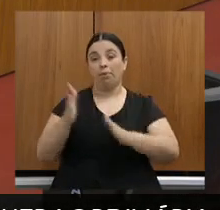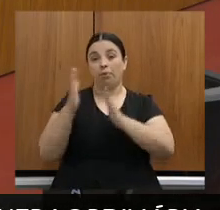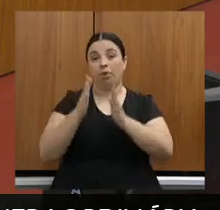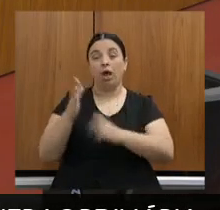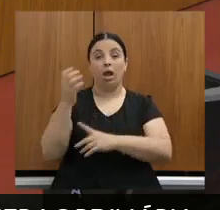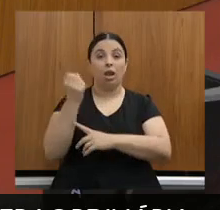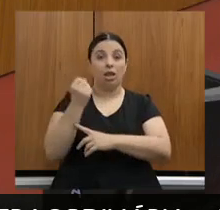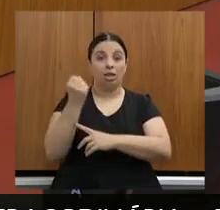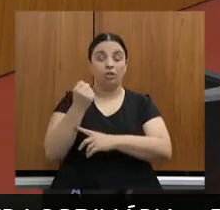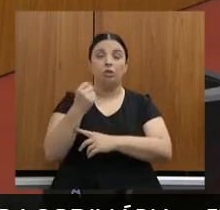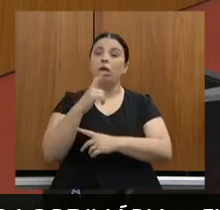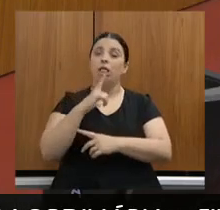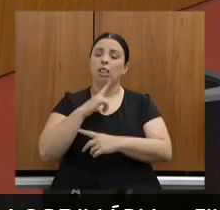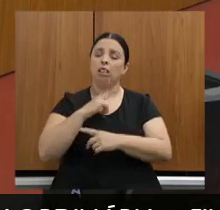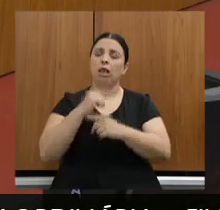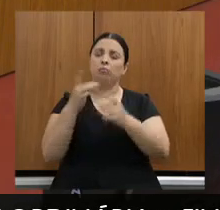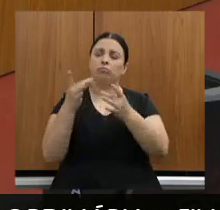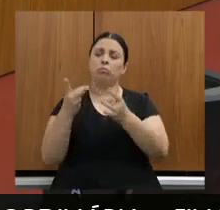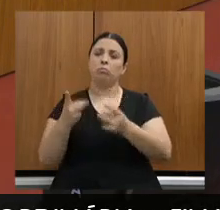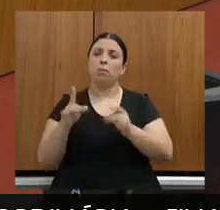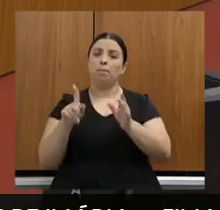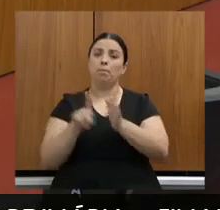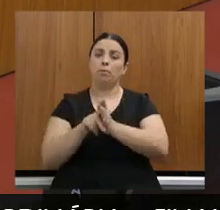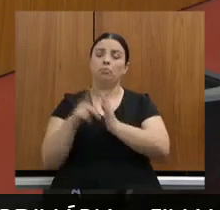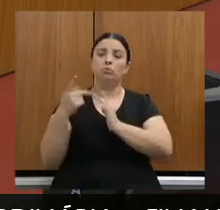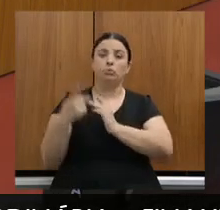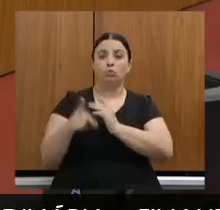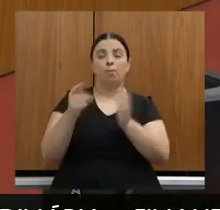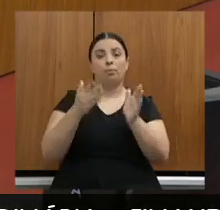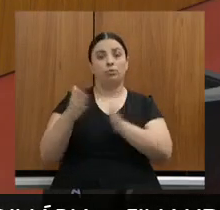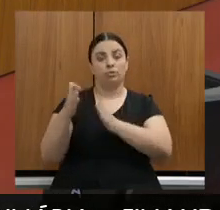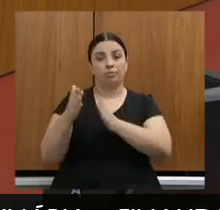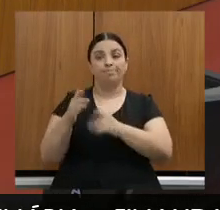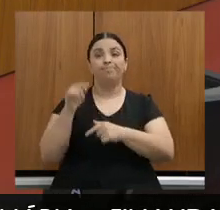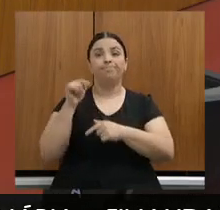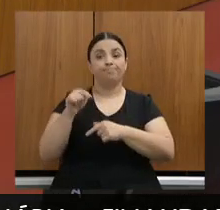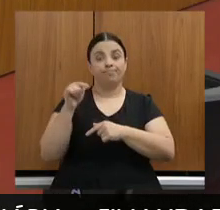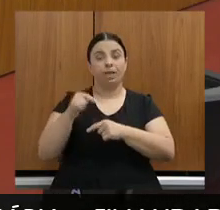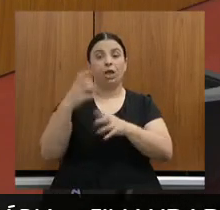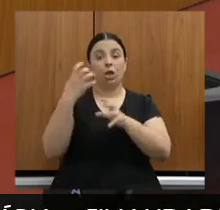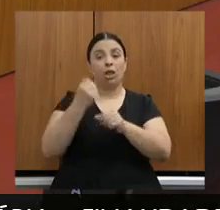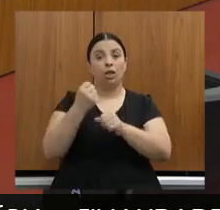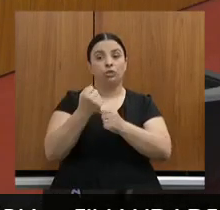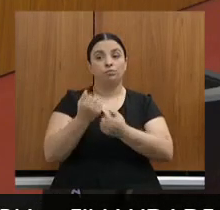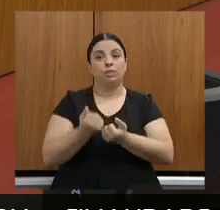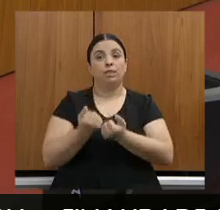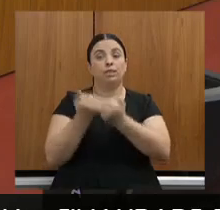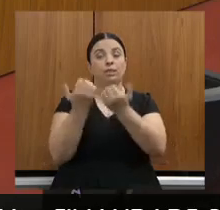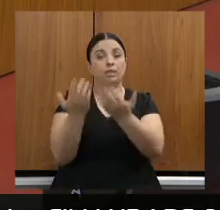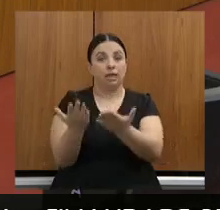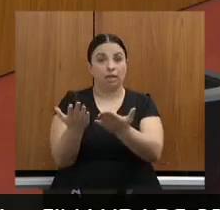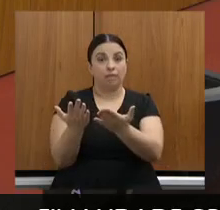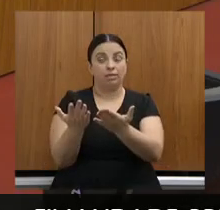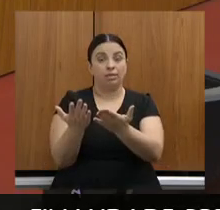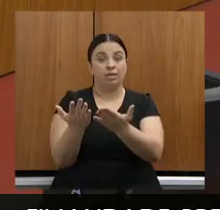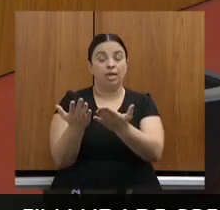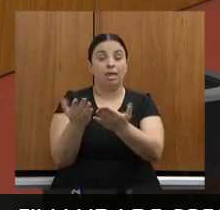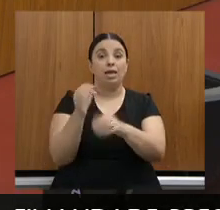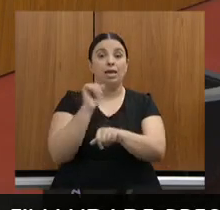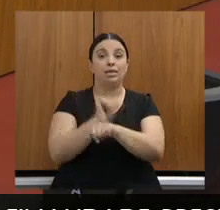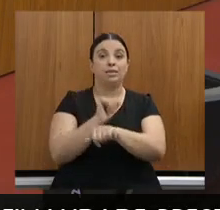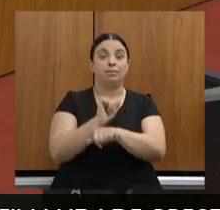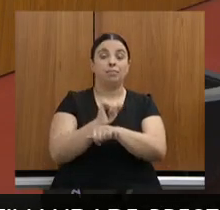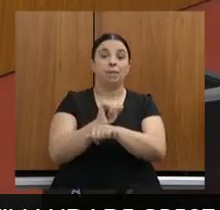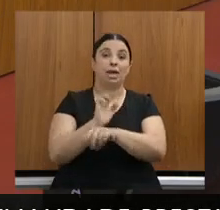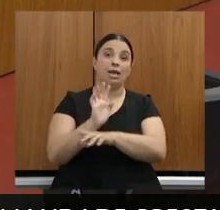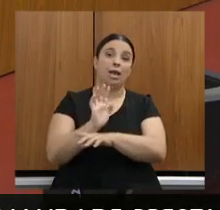muitas situações e ele entrega o leite e só no final do mês